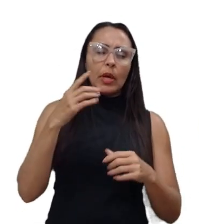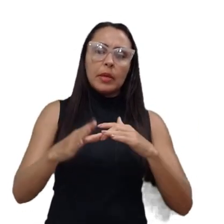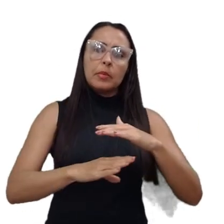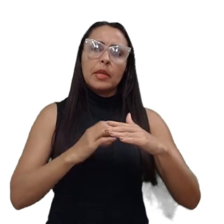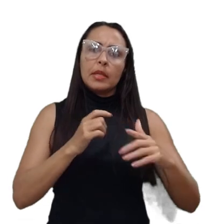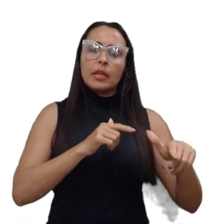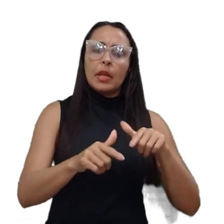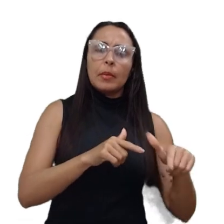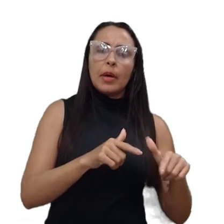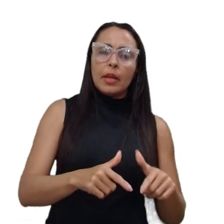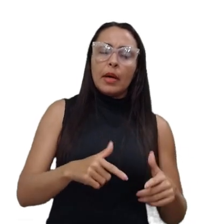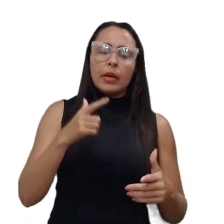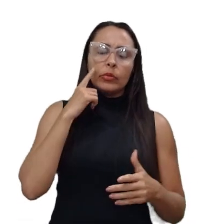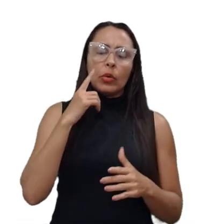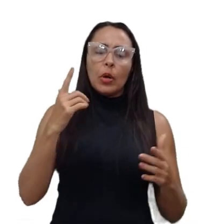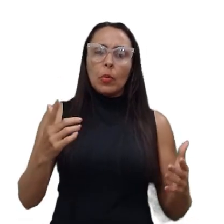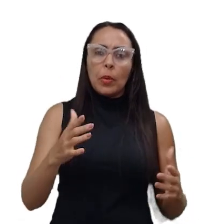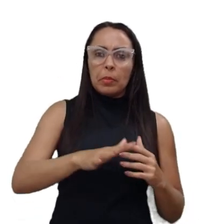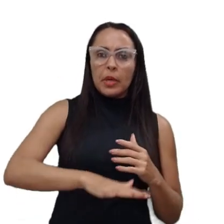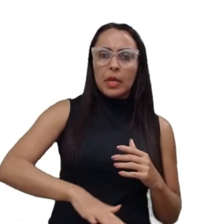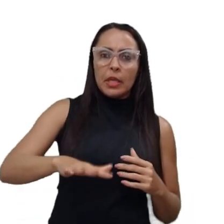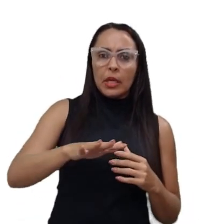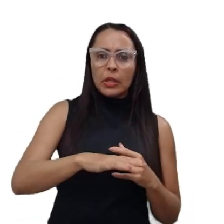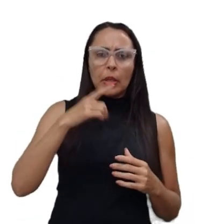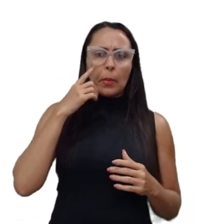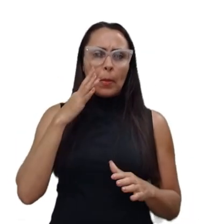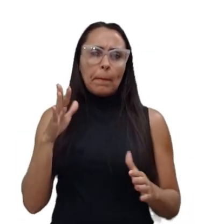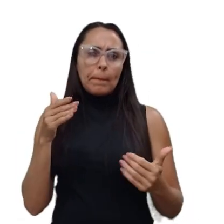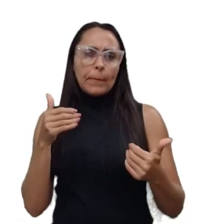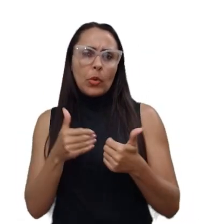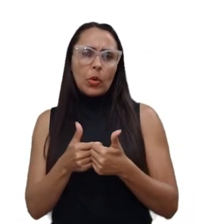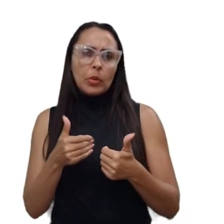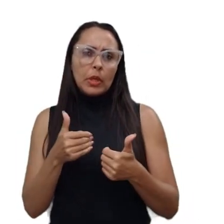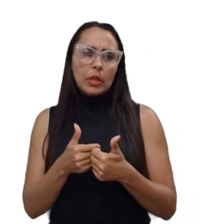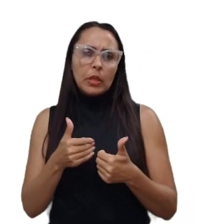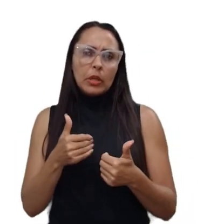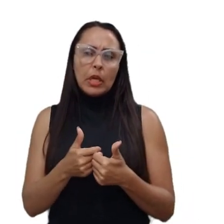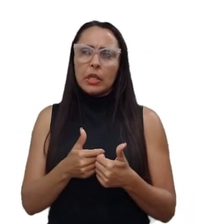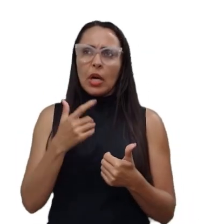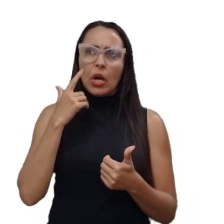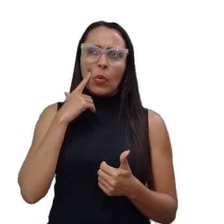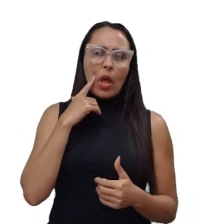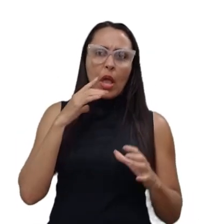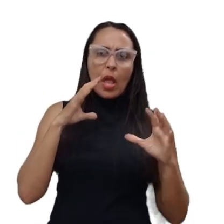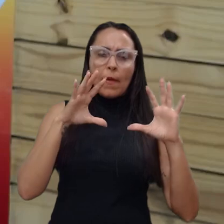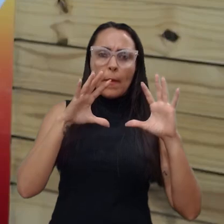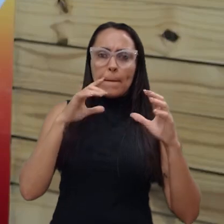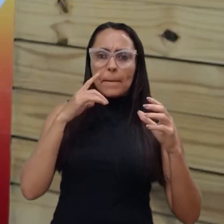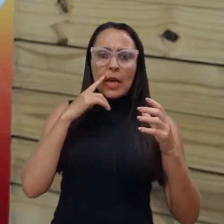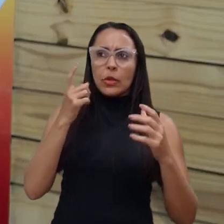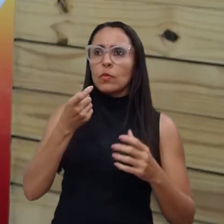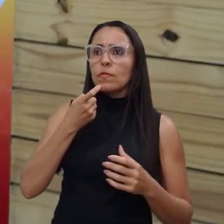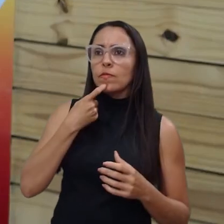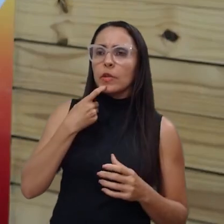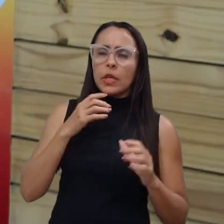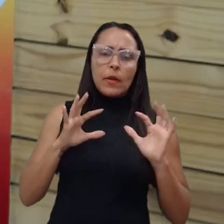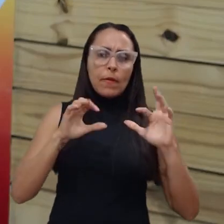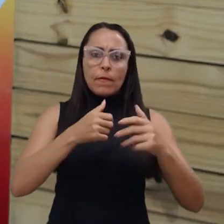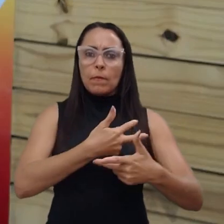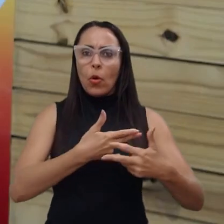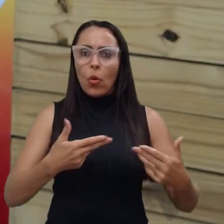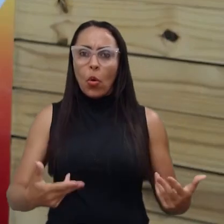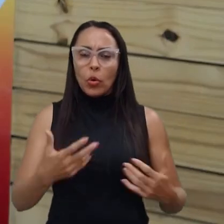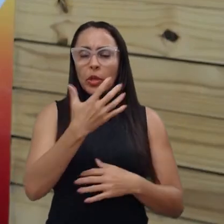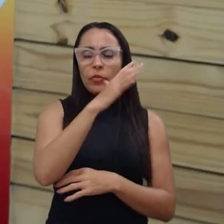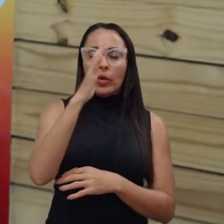exemplo, dentro de um ambiente onde há proximidade de flora e fauna, que exige um